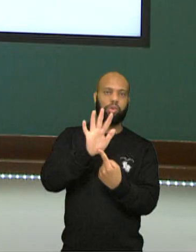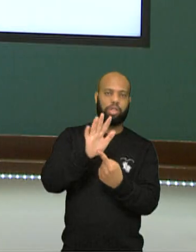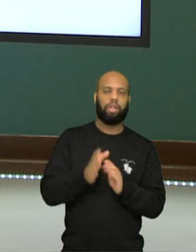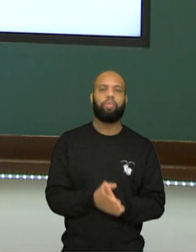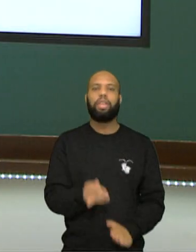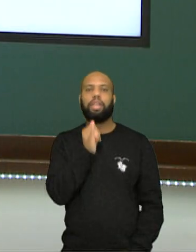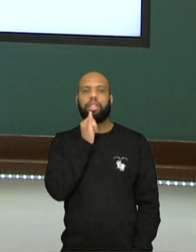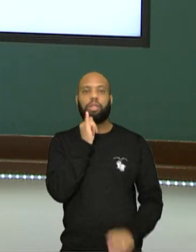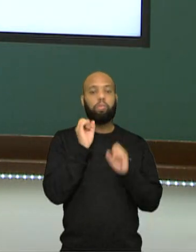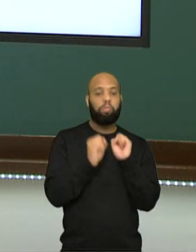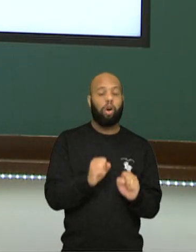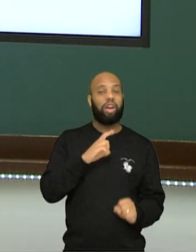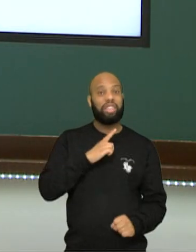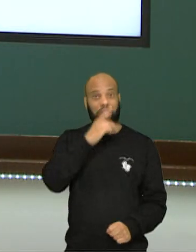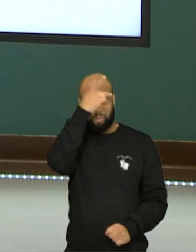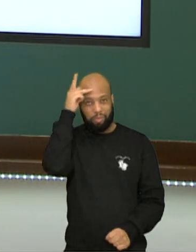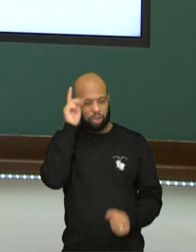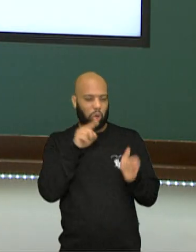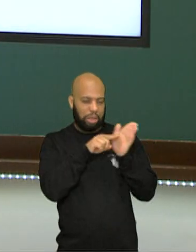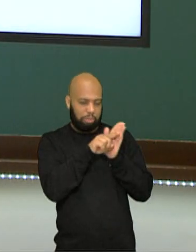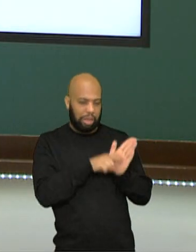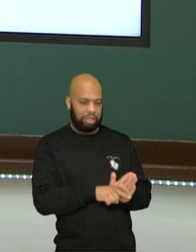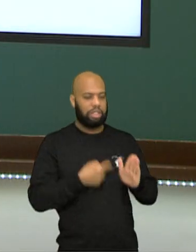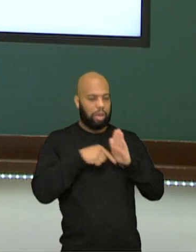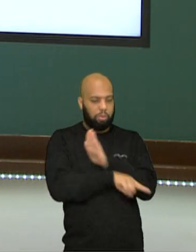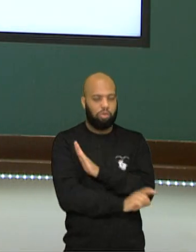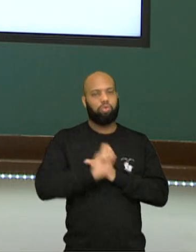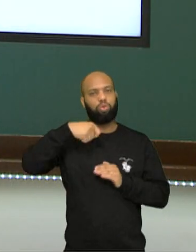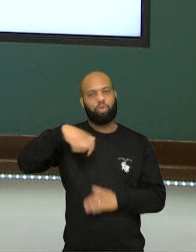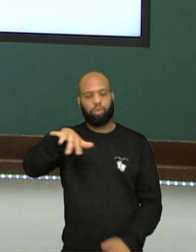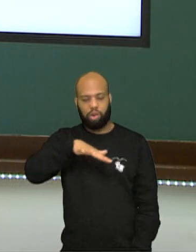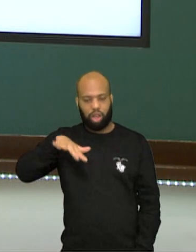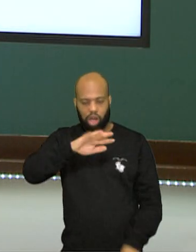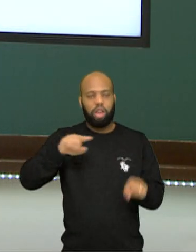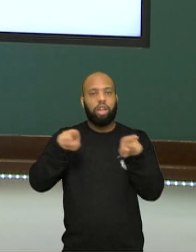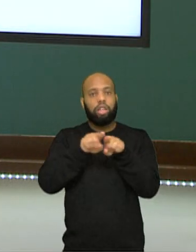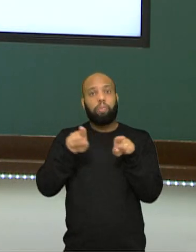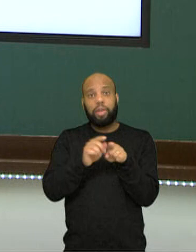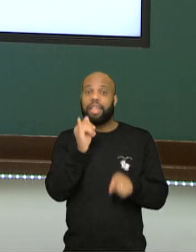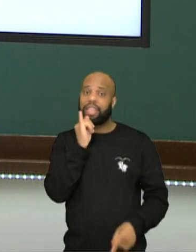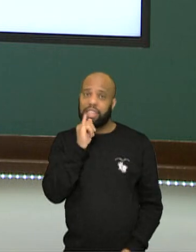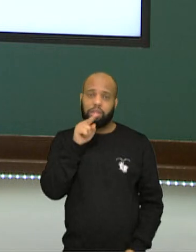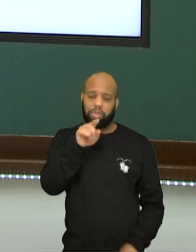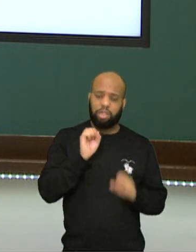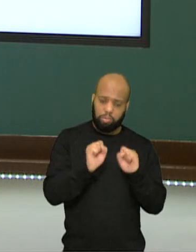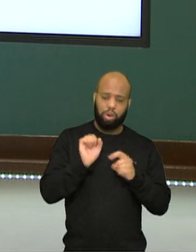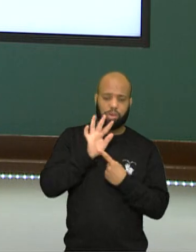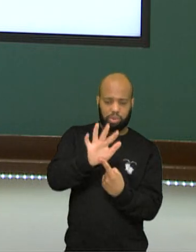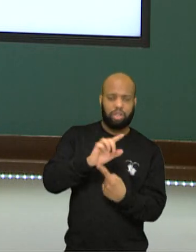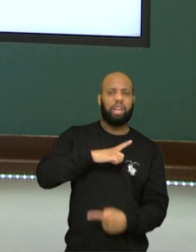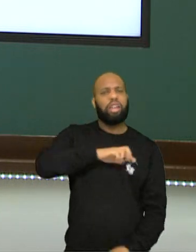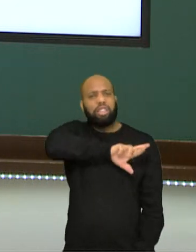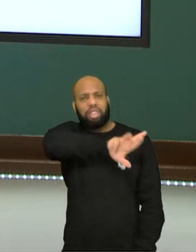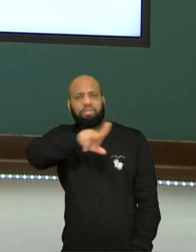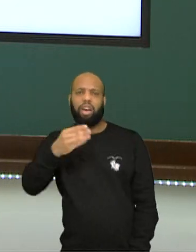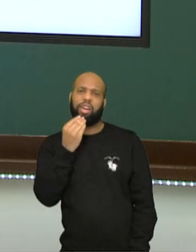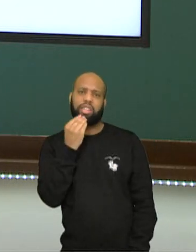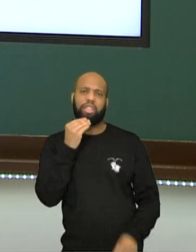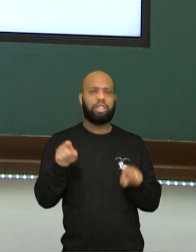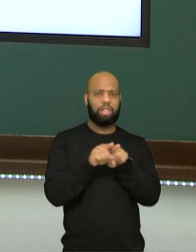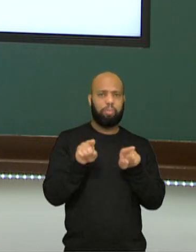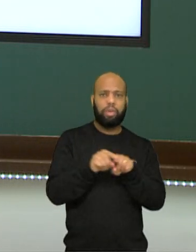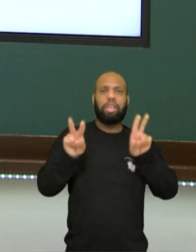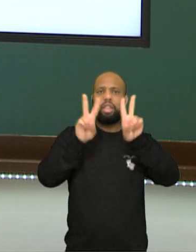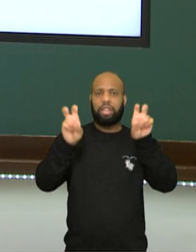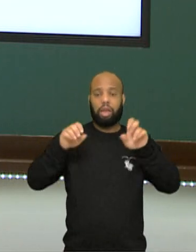Argumento que pode ser de autoridade, de princípio, ou então um exemplo enfim, várias possibilidades de repente do